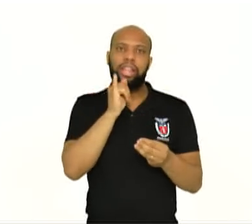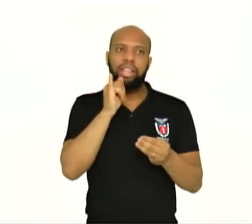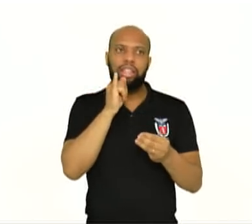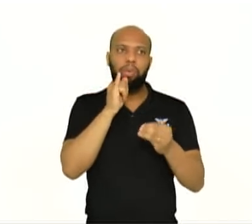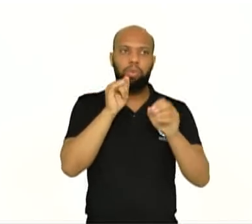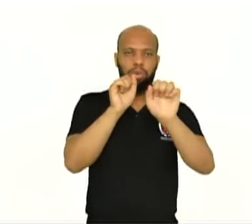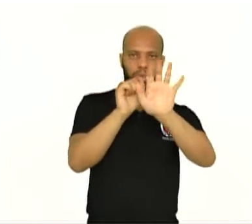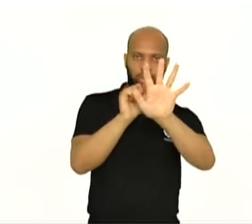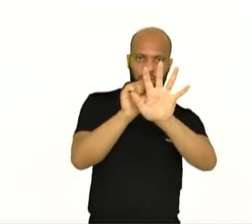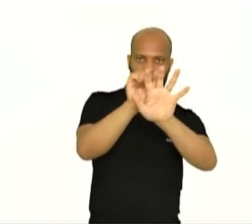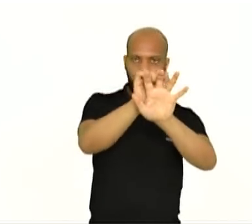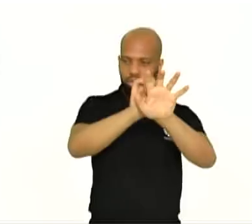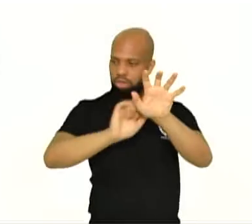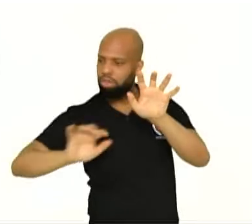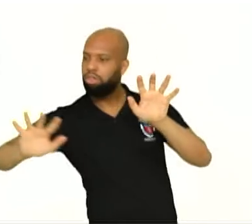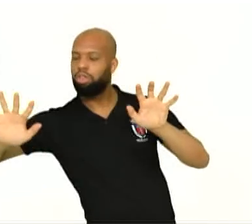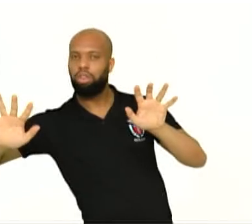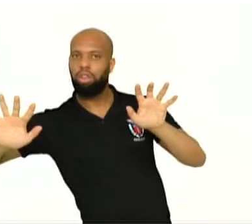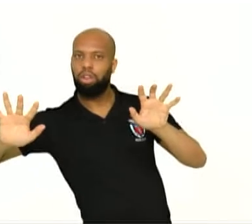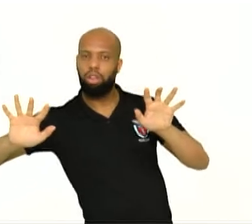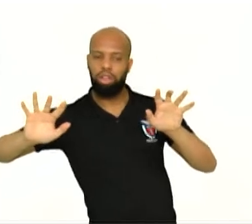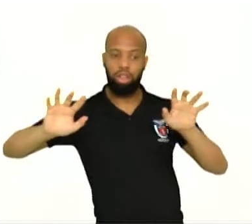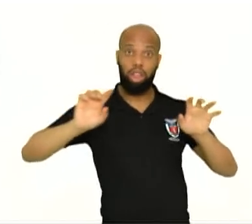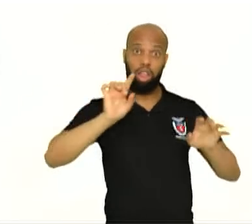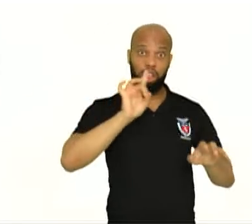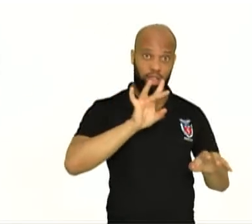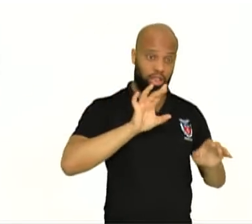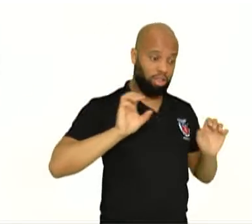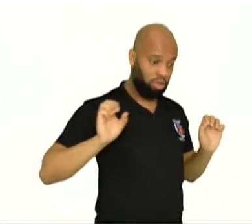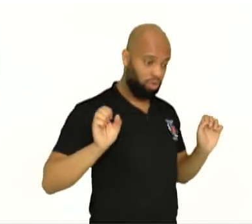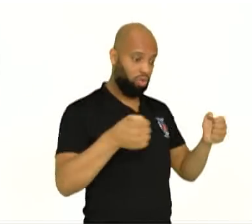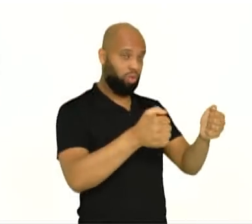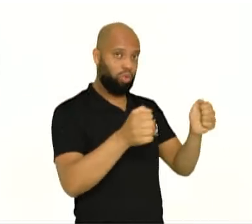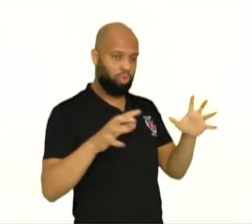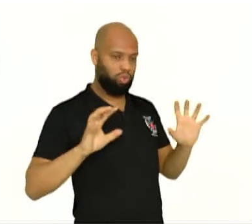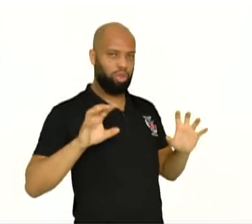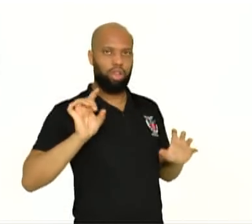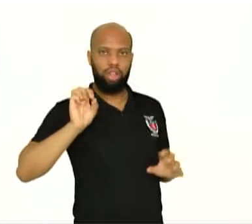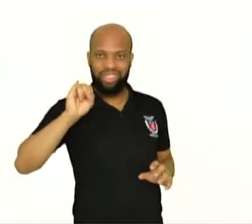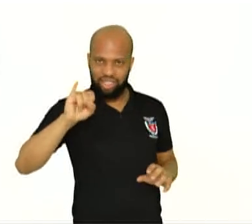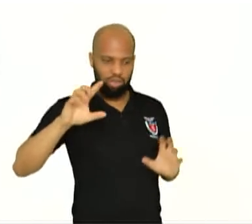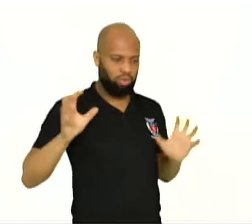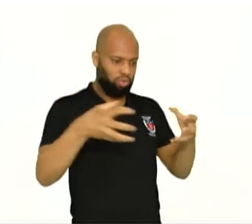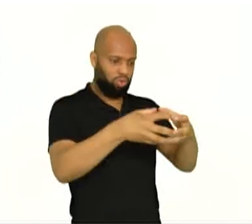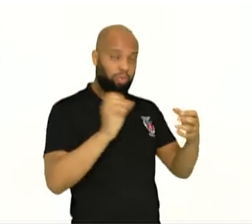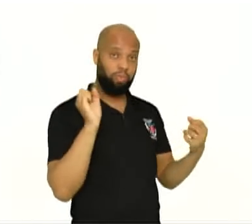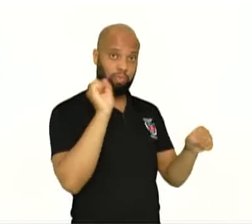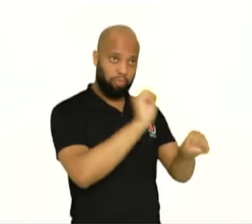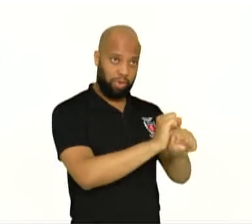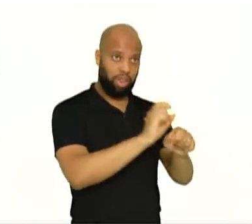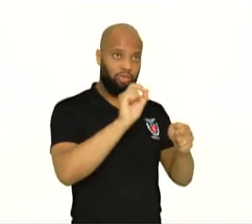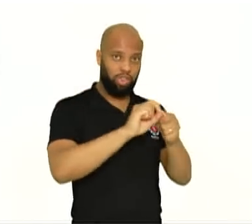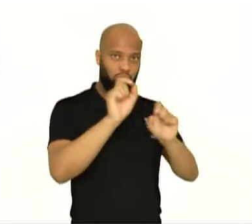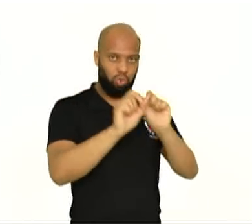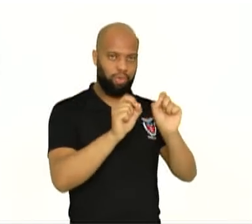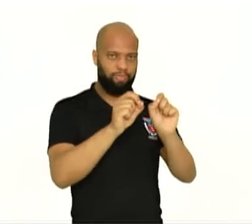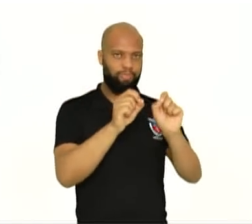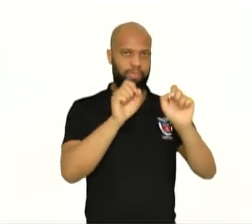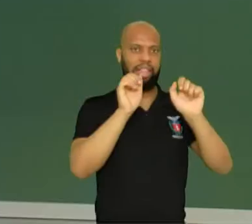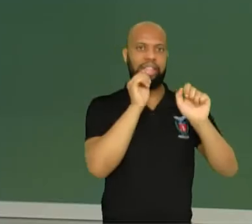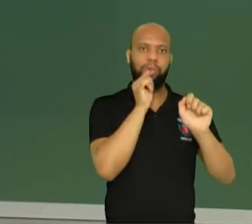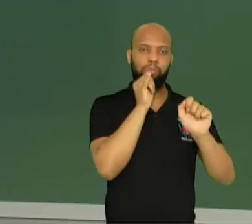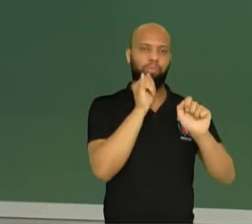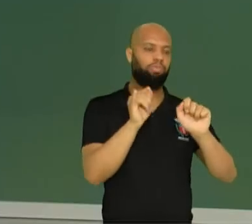os pólipos, porque eles estão paradinhos. Então é mais fácil para ele emitir um broto, esse broto cair ali e fazer um